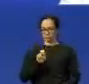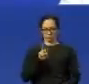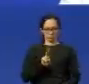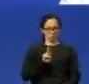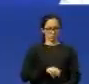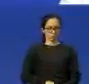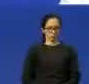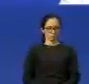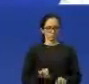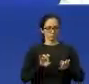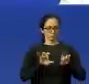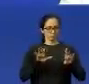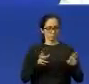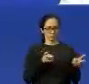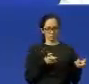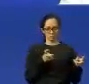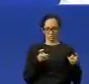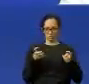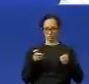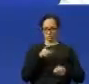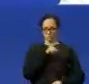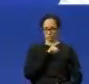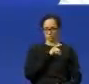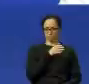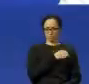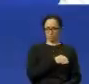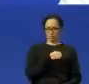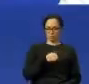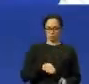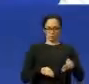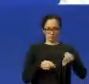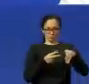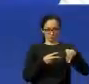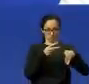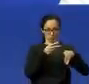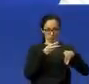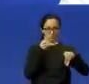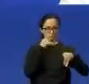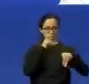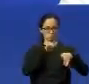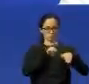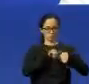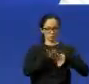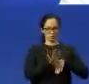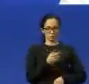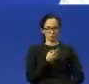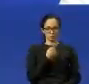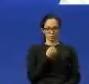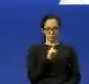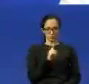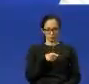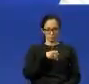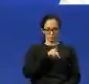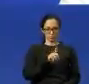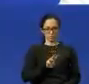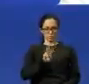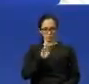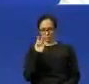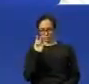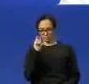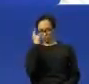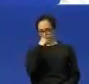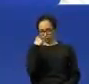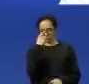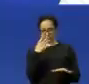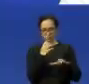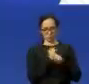Suponha que para cada metro quadrado do painel solar gere energia elétrica uma economia de 1 kWh por dia, a